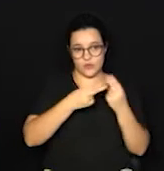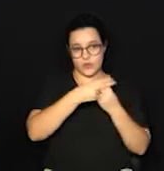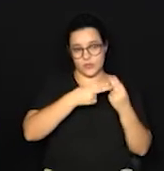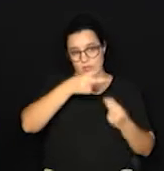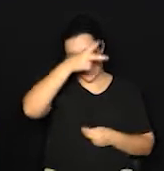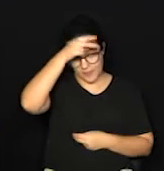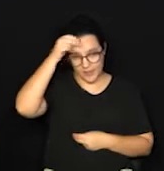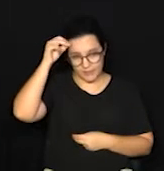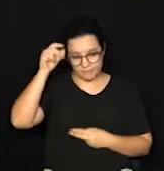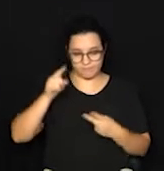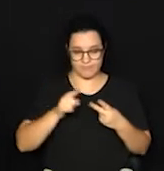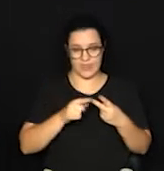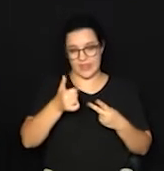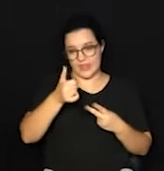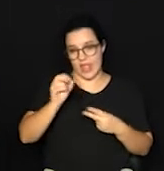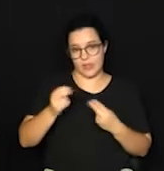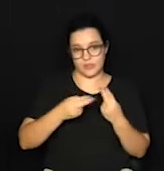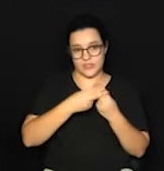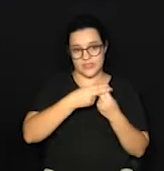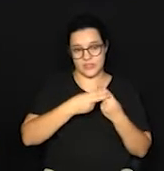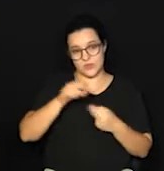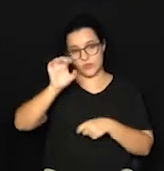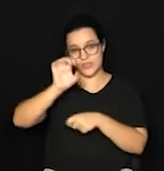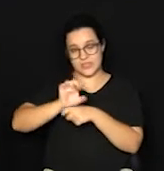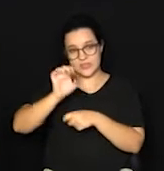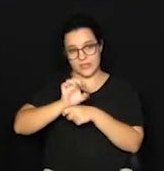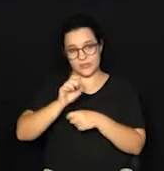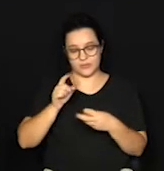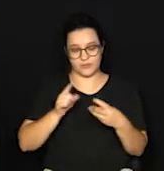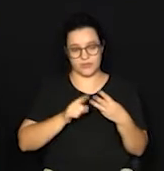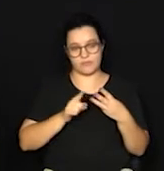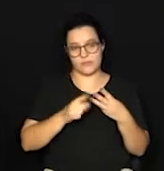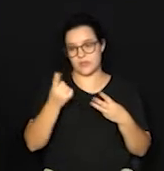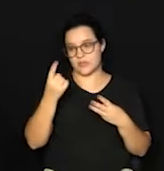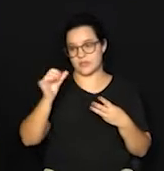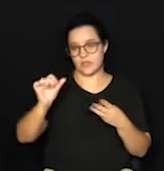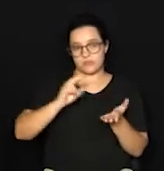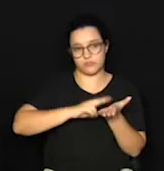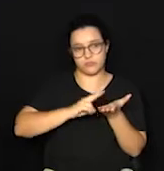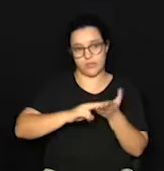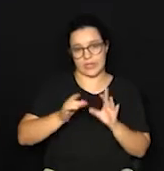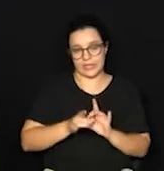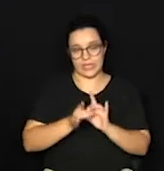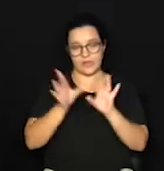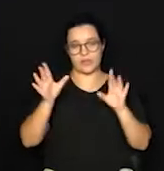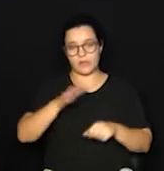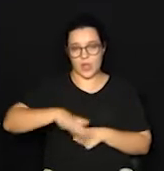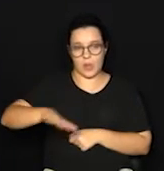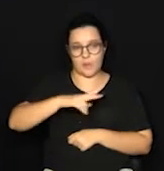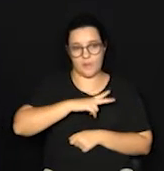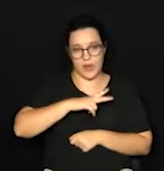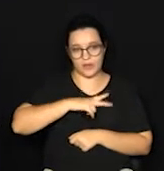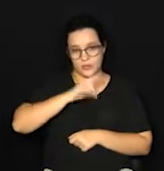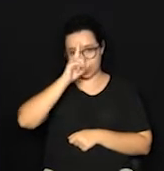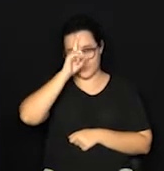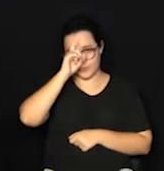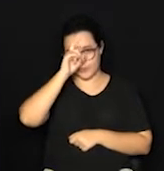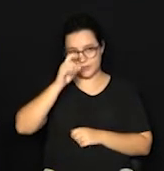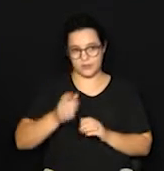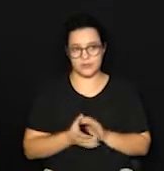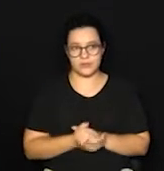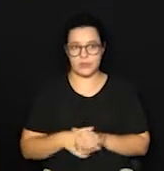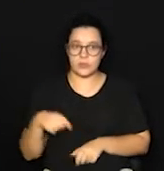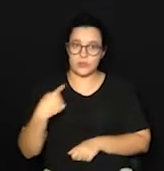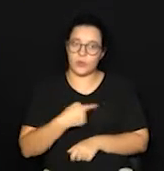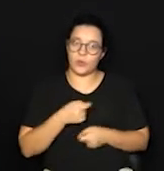10 leitos vagos no SUS estadual e 19 leitos livres na rede particular, estamos